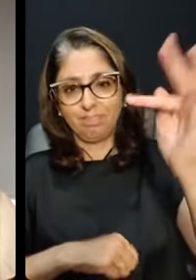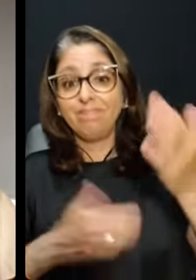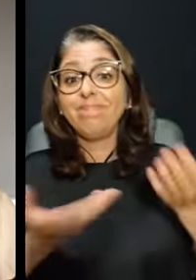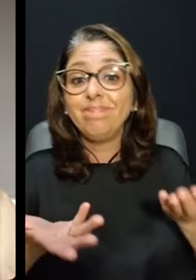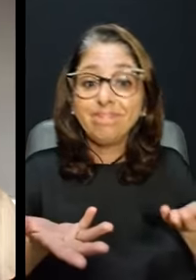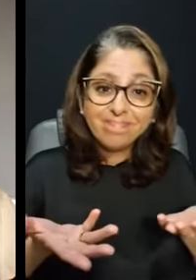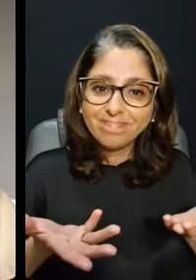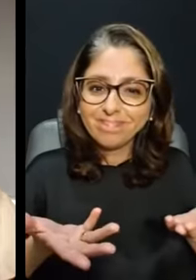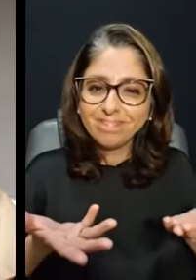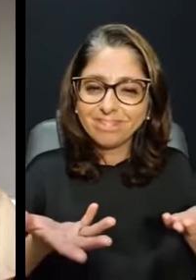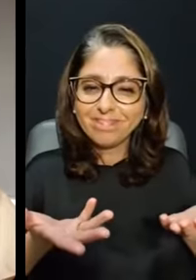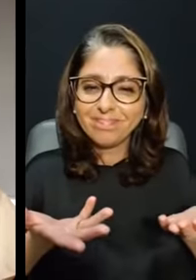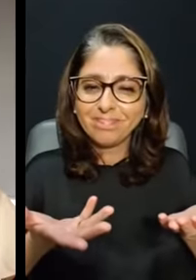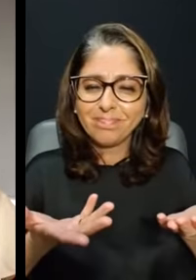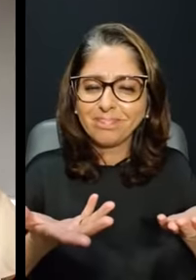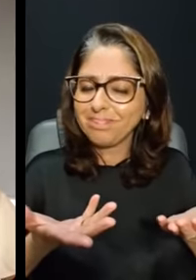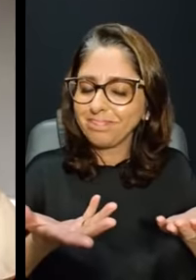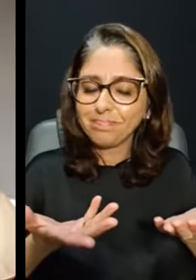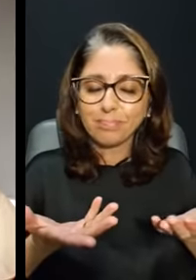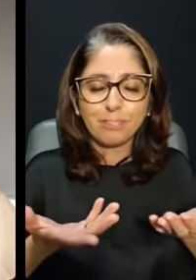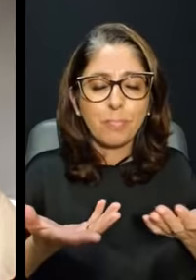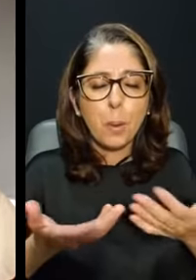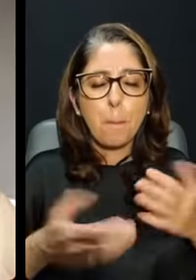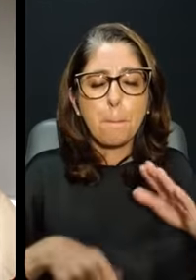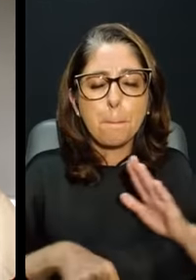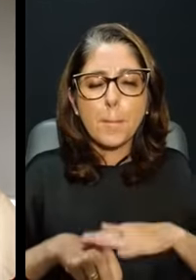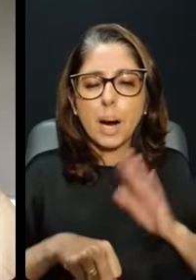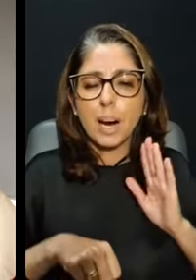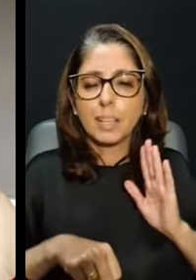maior quantidade de pessoas possíveis possa